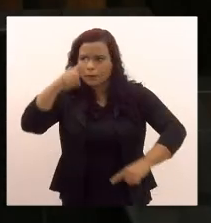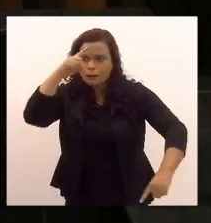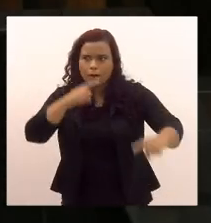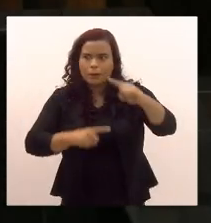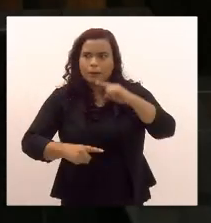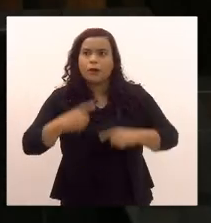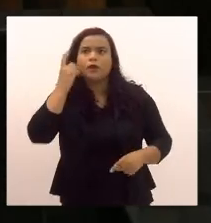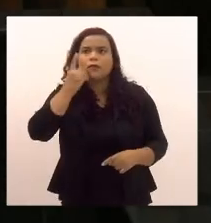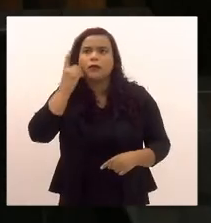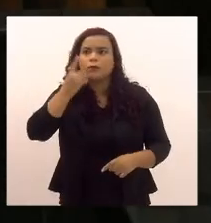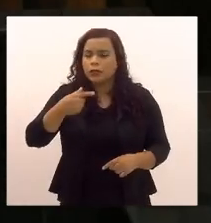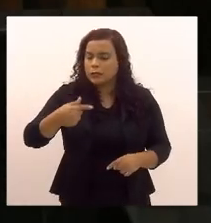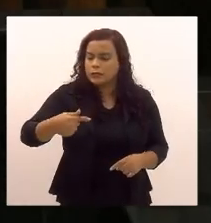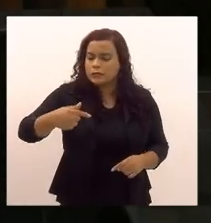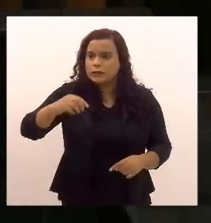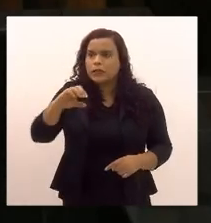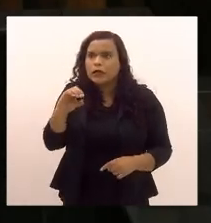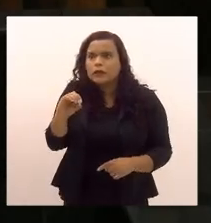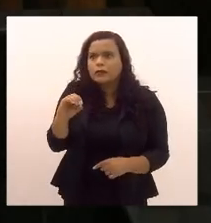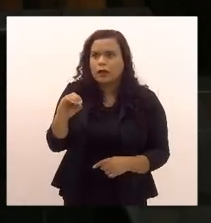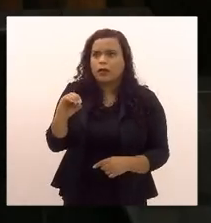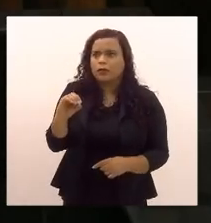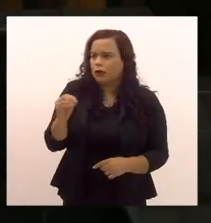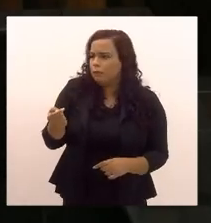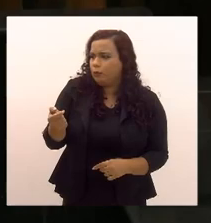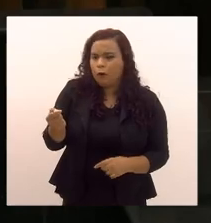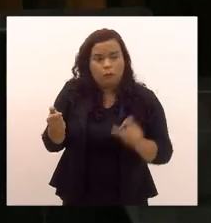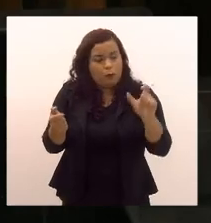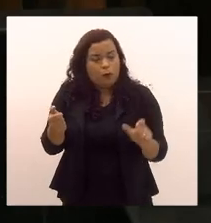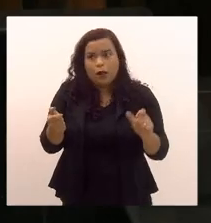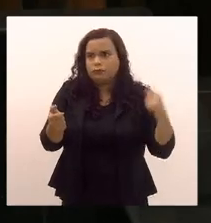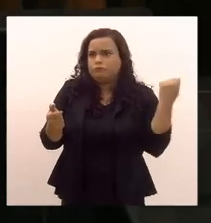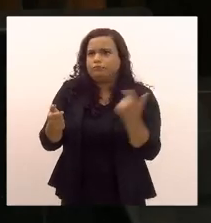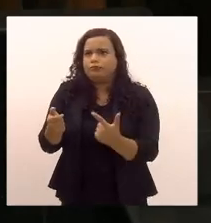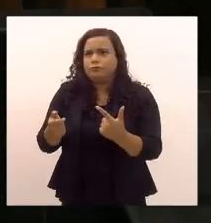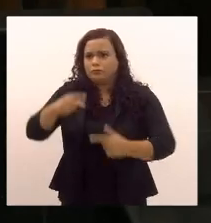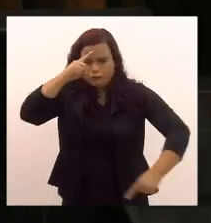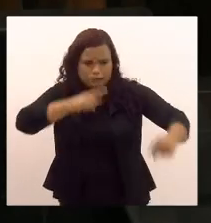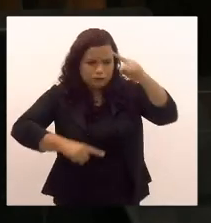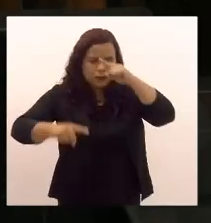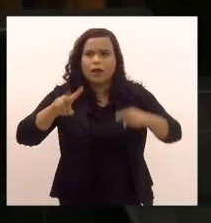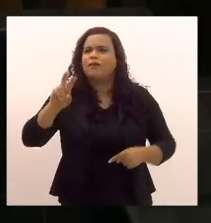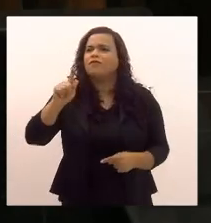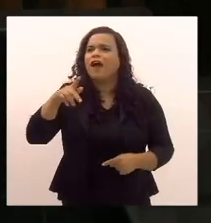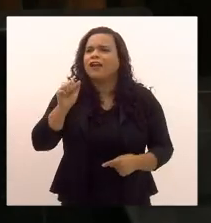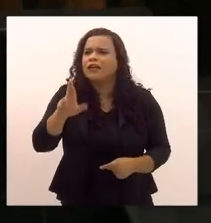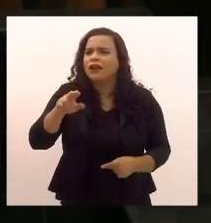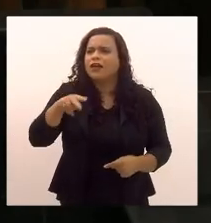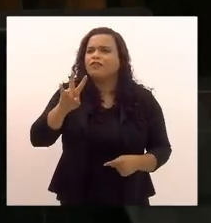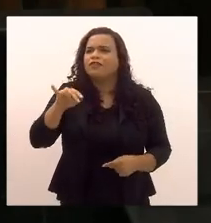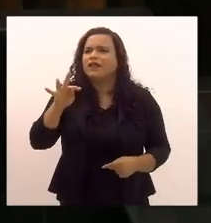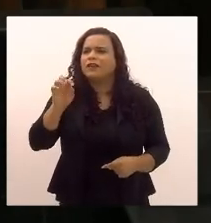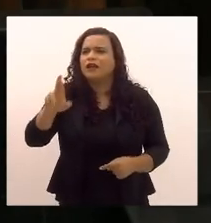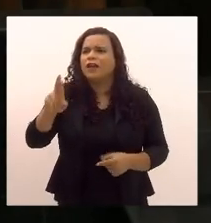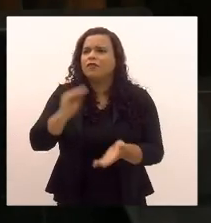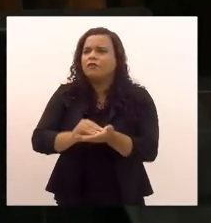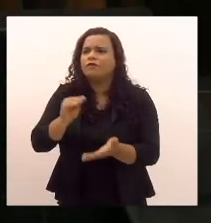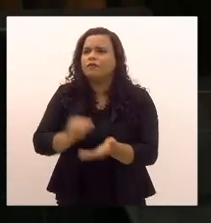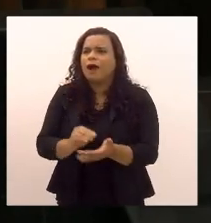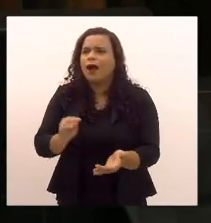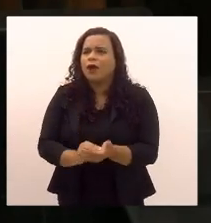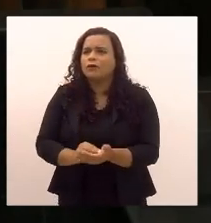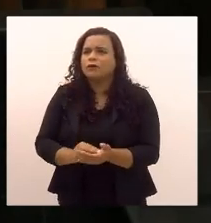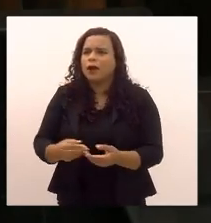o Wagner victer ainda não colocou as rodas nas cadeiras do plenário